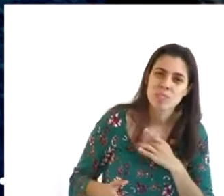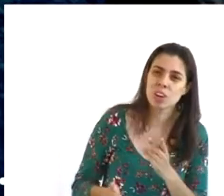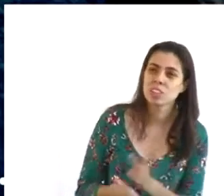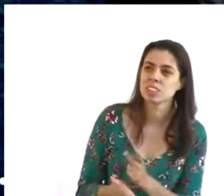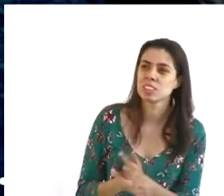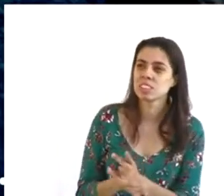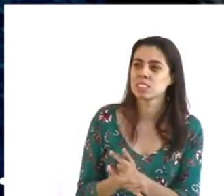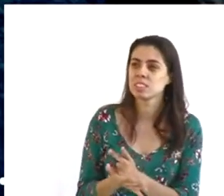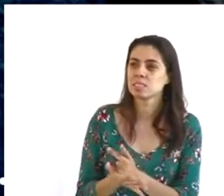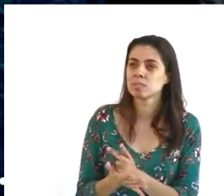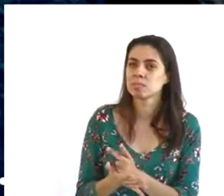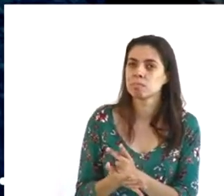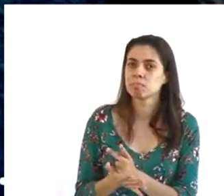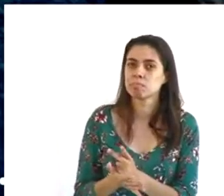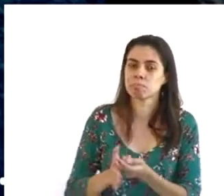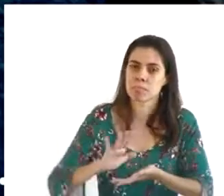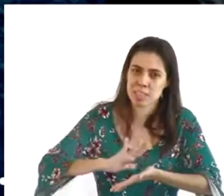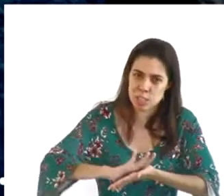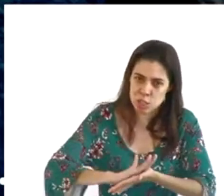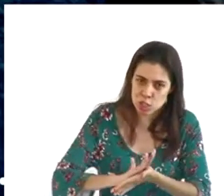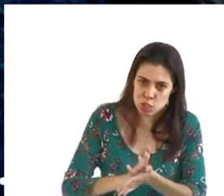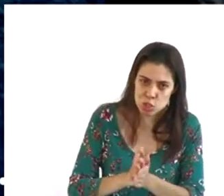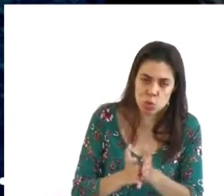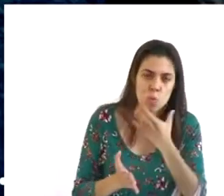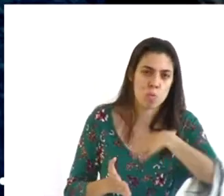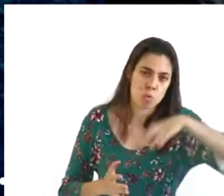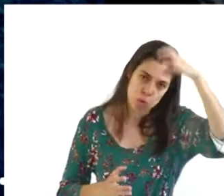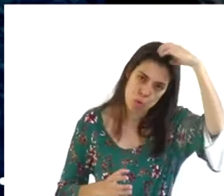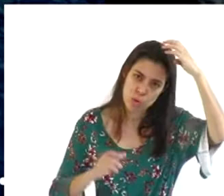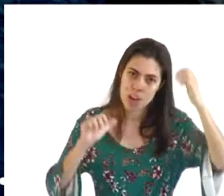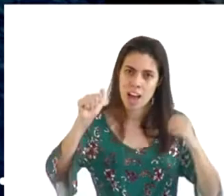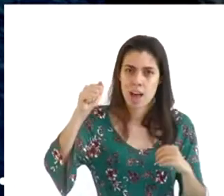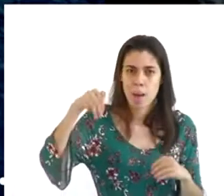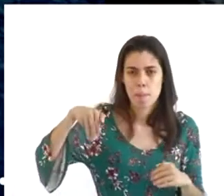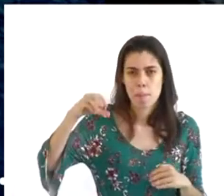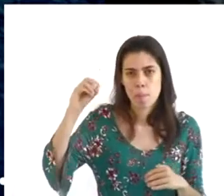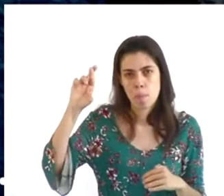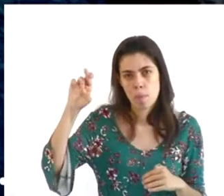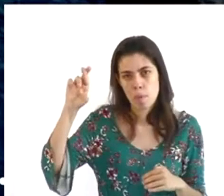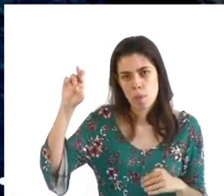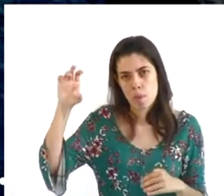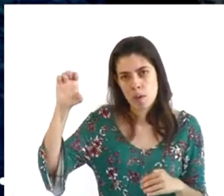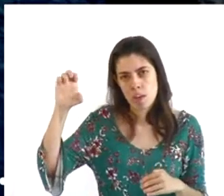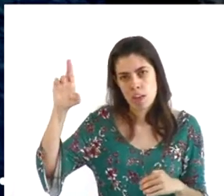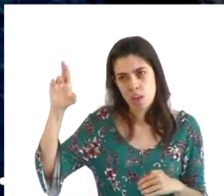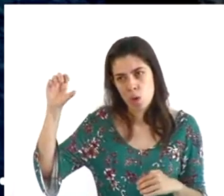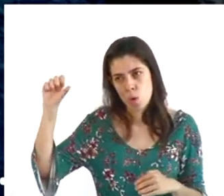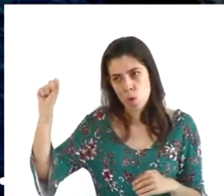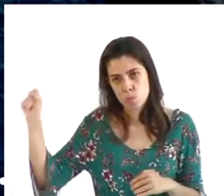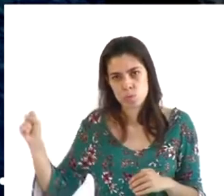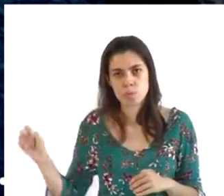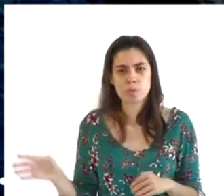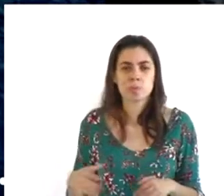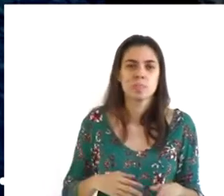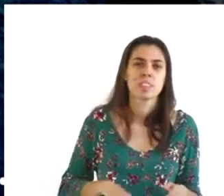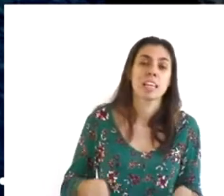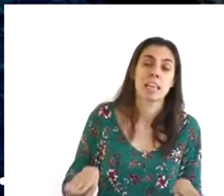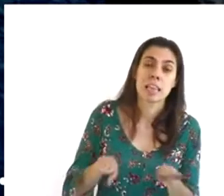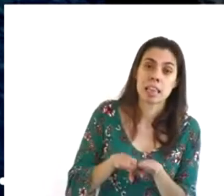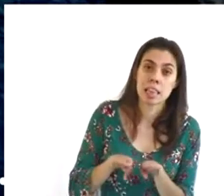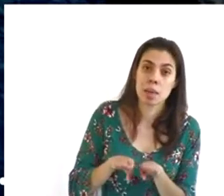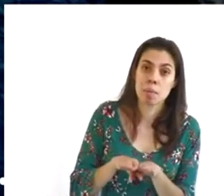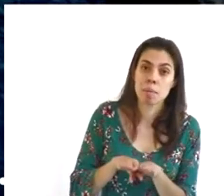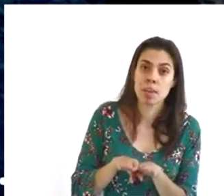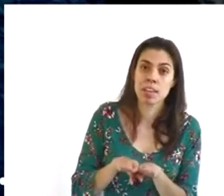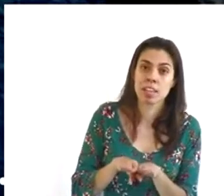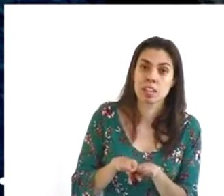dos amorreus, porque a sua misericórdia dura para sempre. E a Og, rei de Bazã, porque a